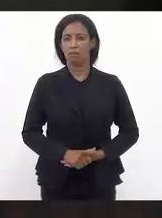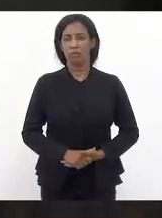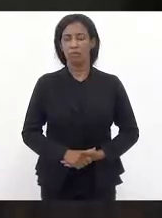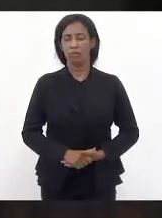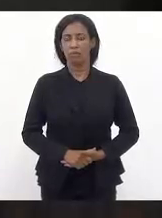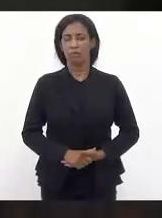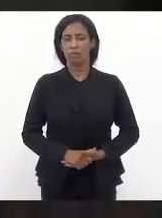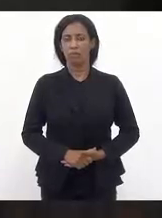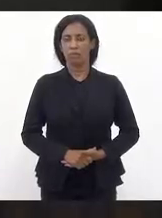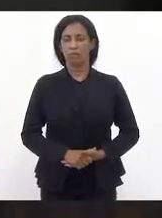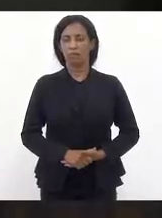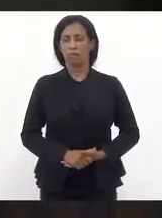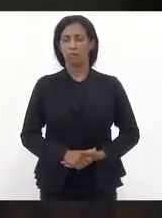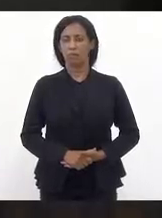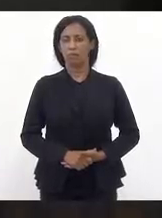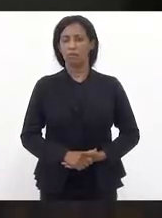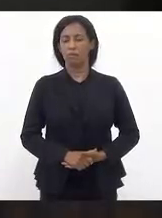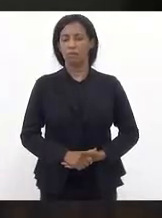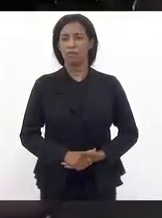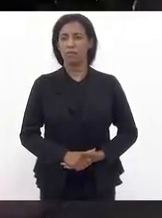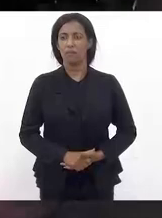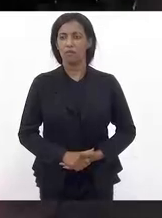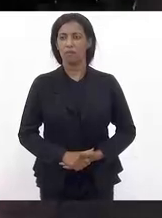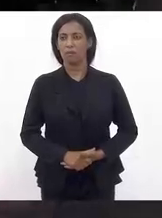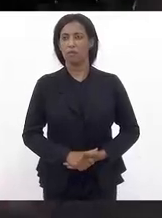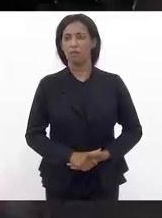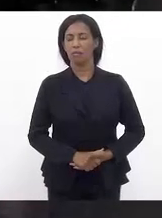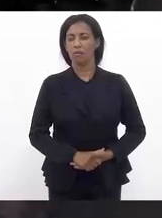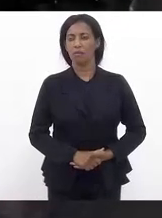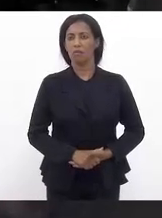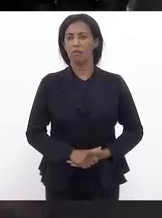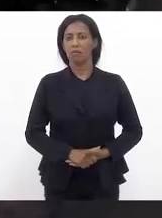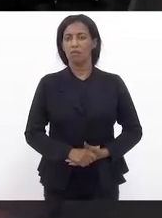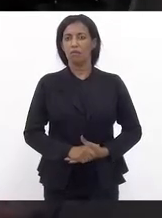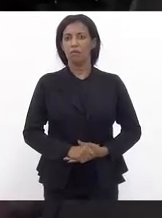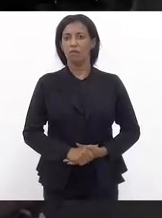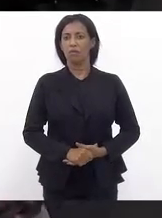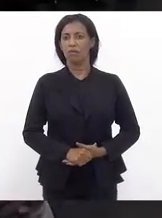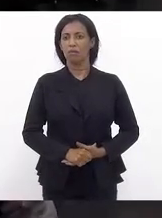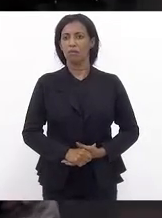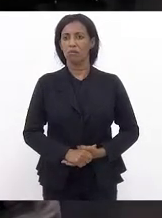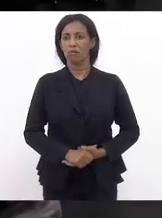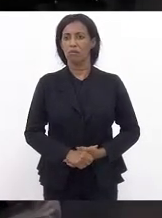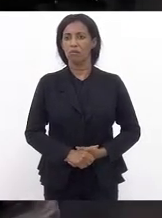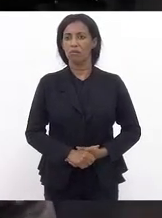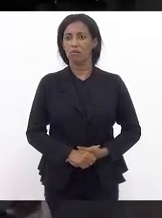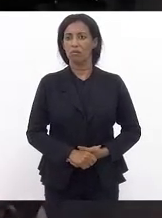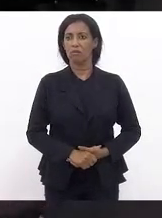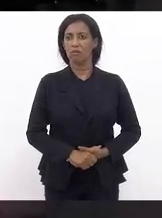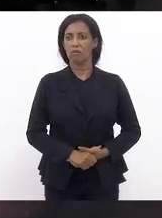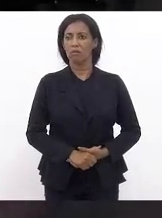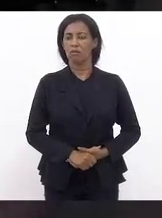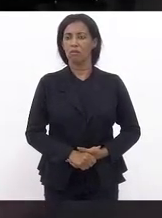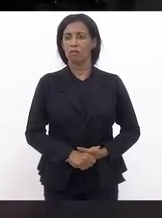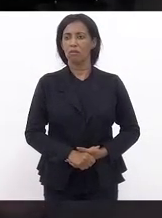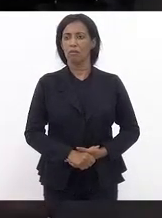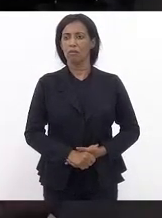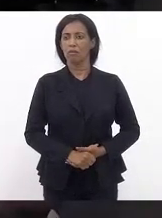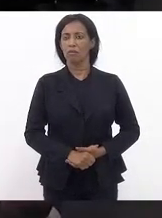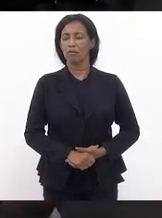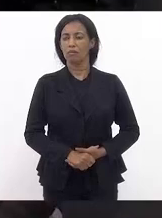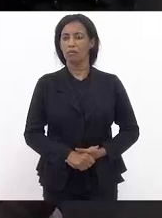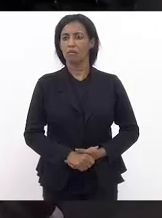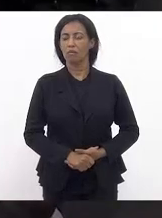suspensa Sessão não tem questão de ordem o volta a ordem no plenário eu sou a presidente no momento